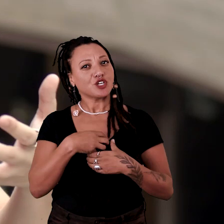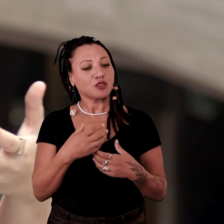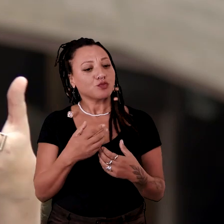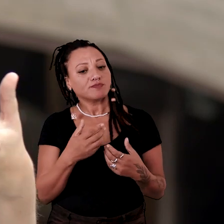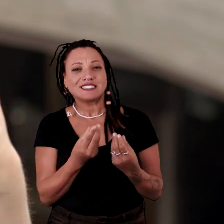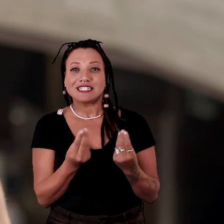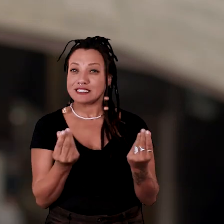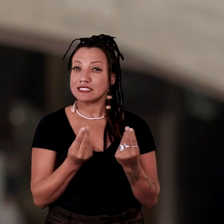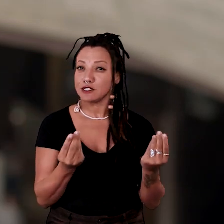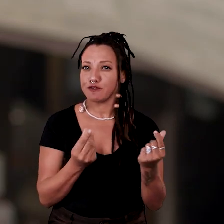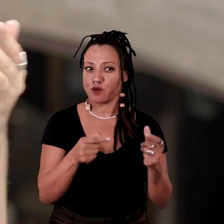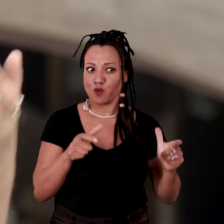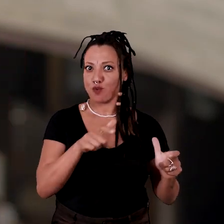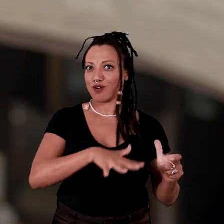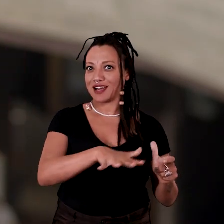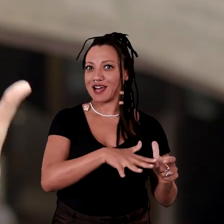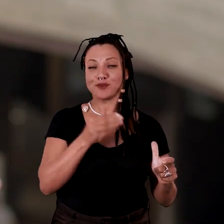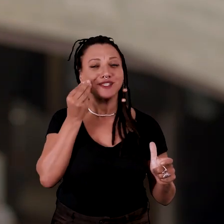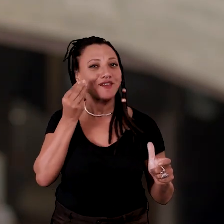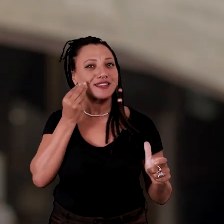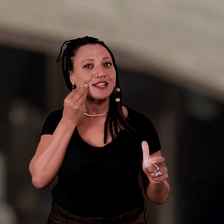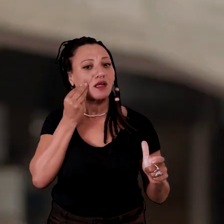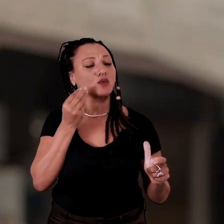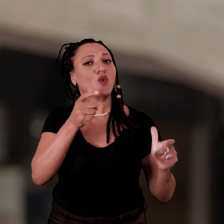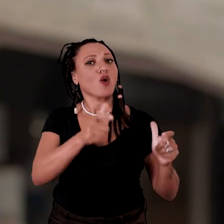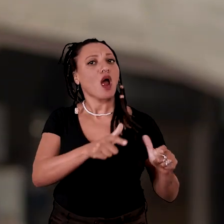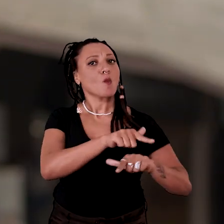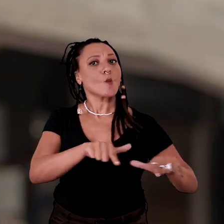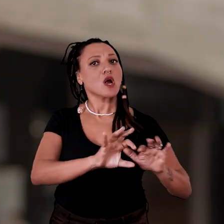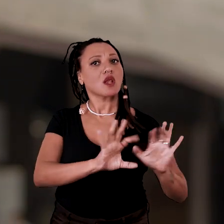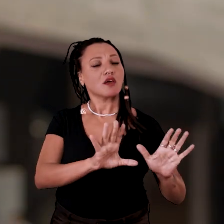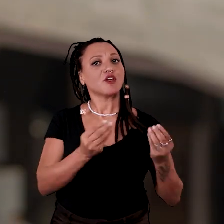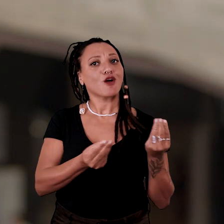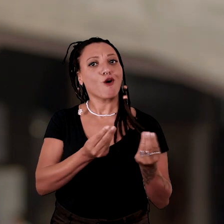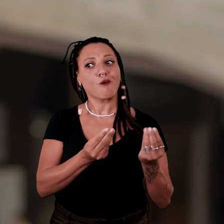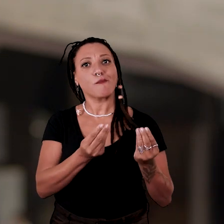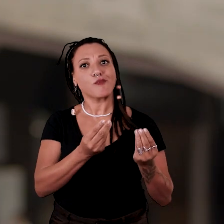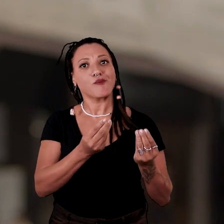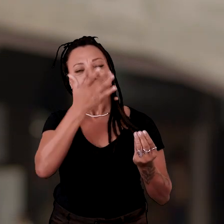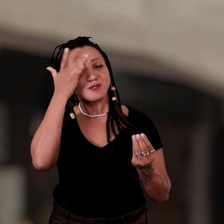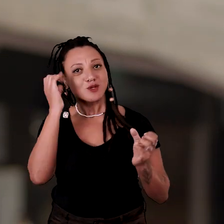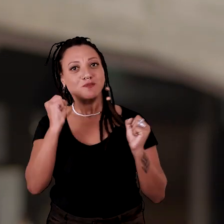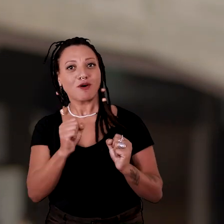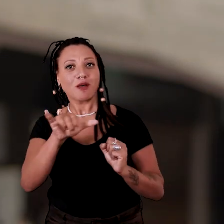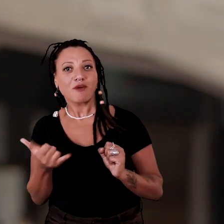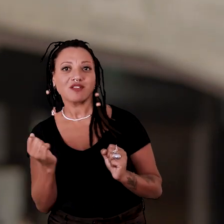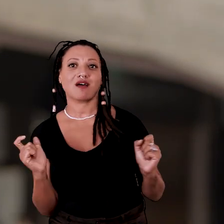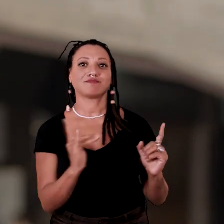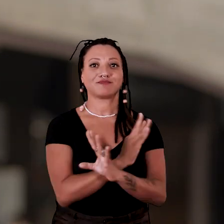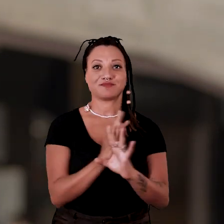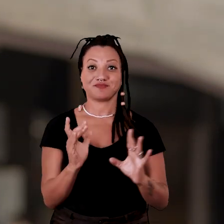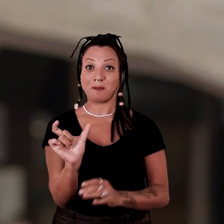eu fiz uma espécie de amortecedores ecológicos, culturais e sociais, nesse espaço que hoje é